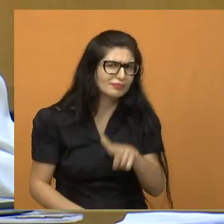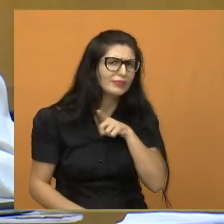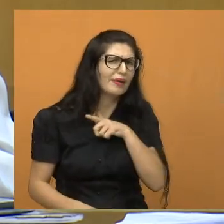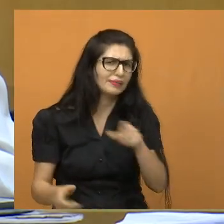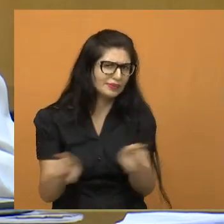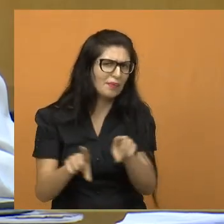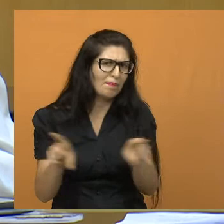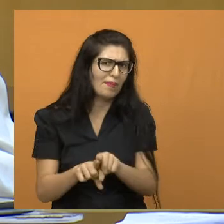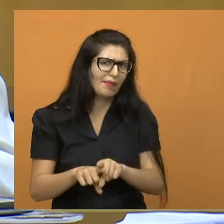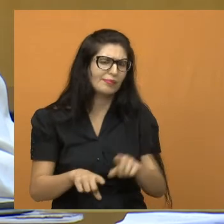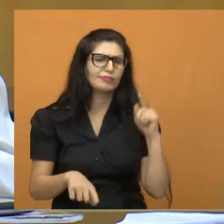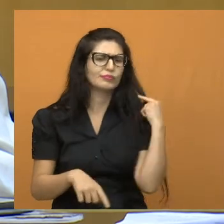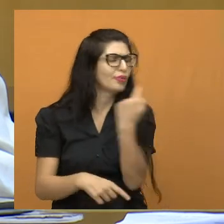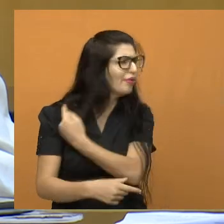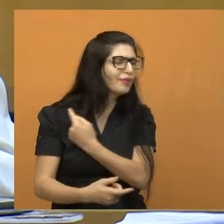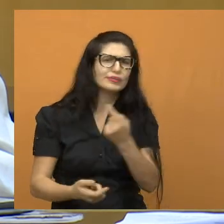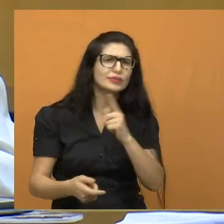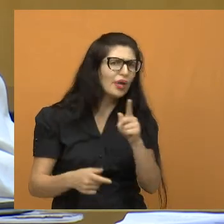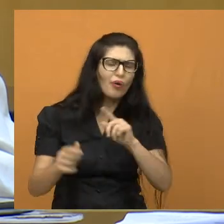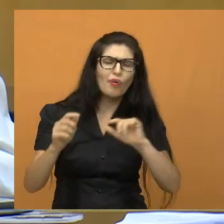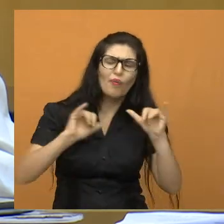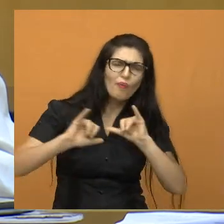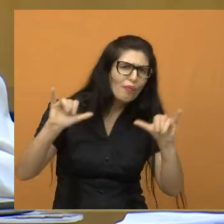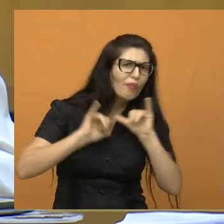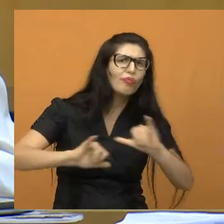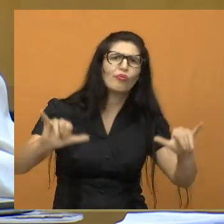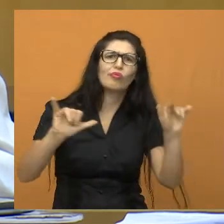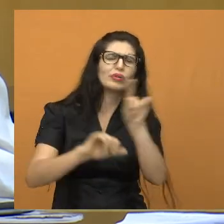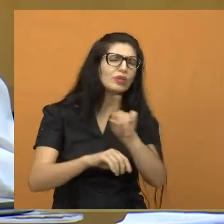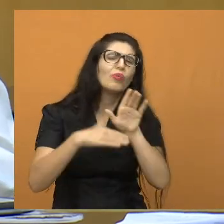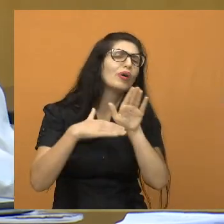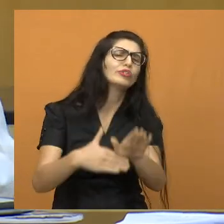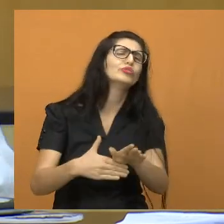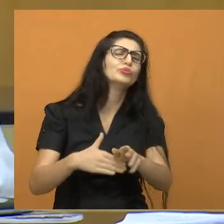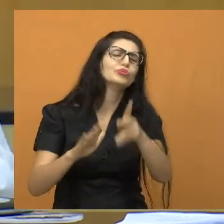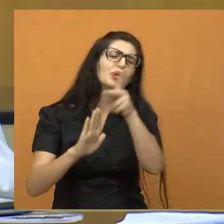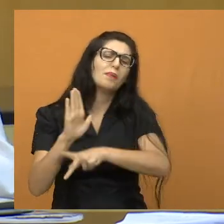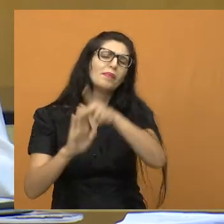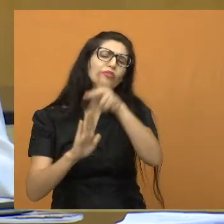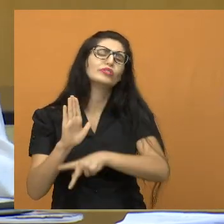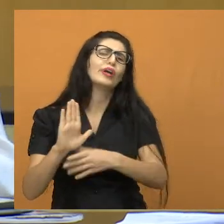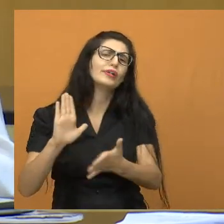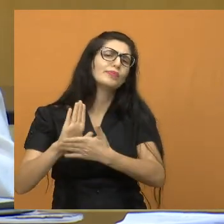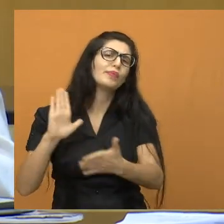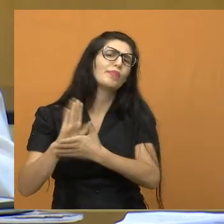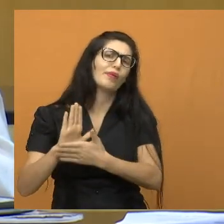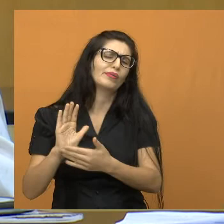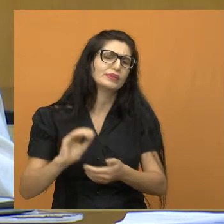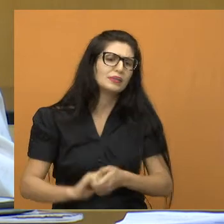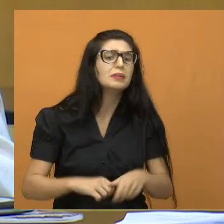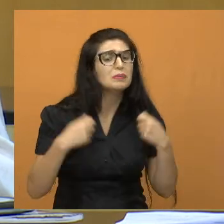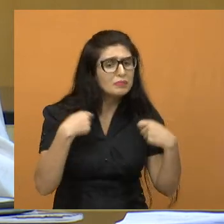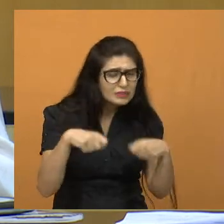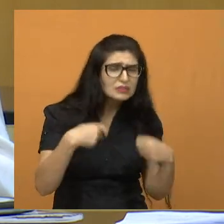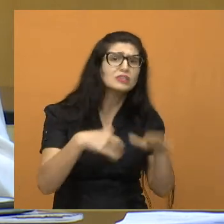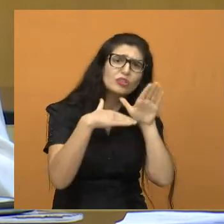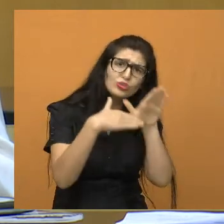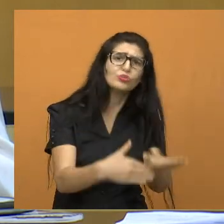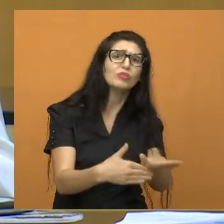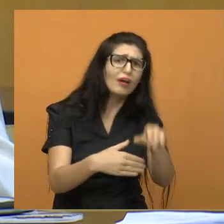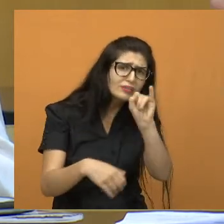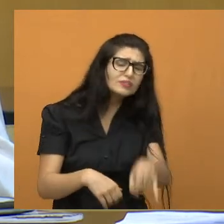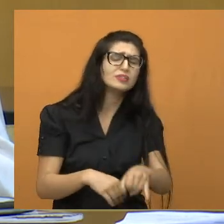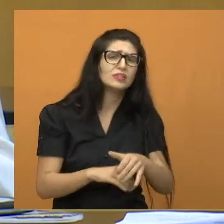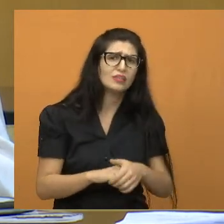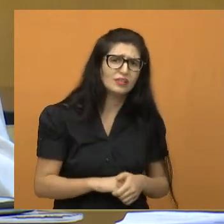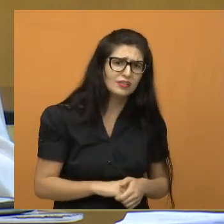não promove, com que a gente não ajuda essas ações. Então, os lugares a gente dá um jeito, né? Quando